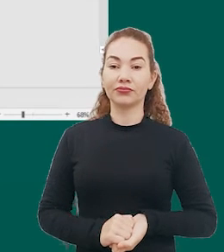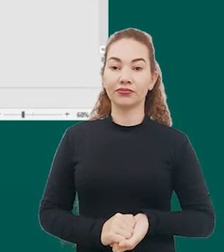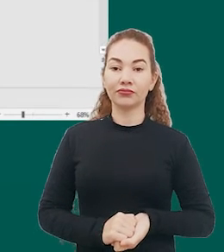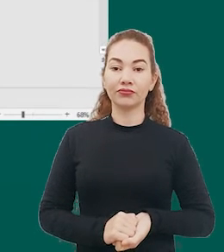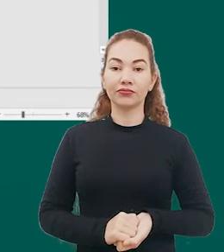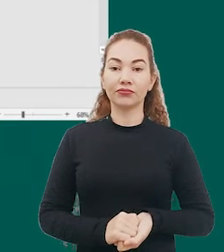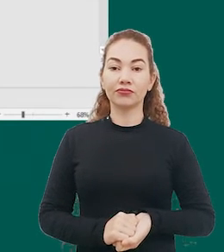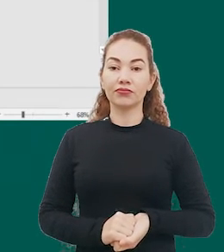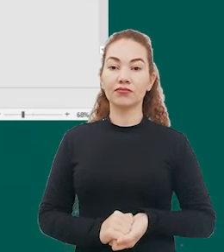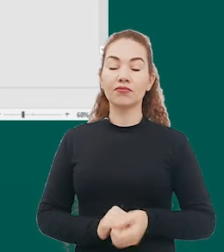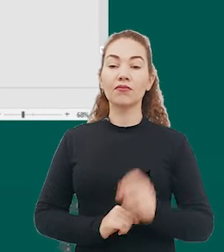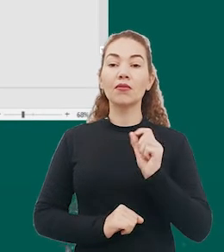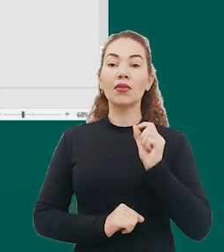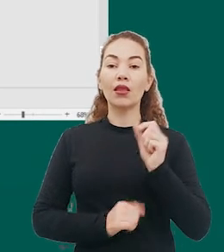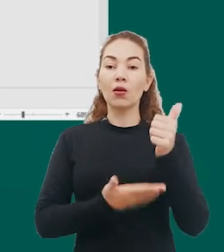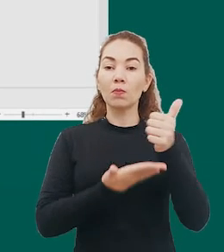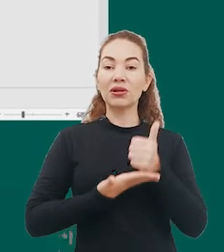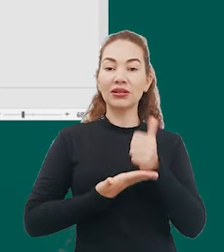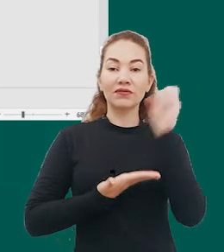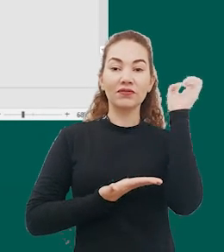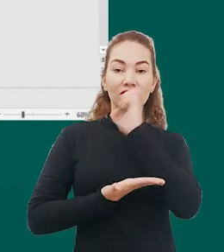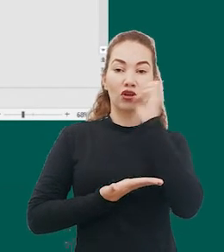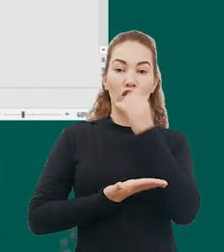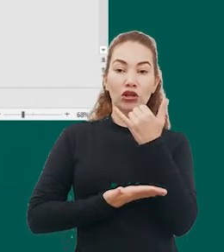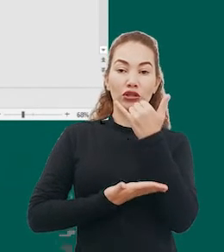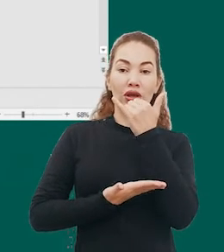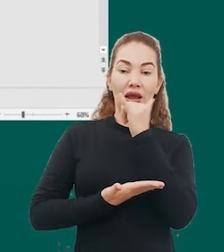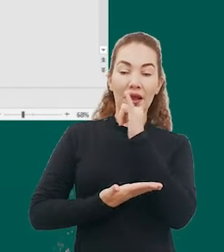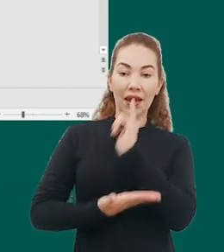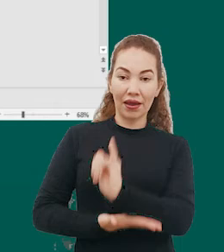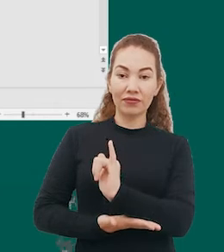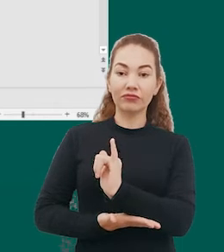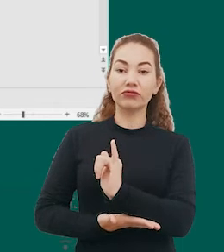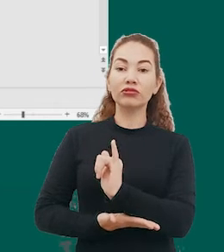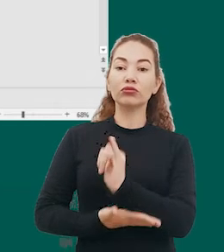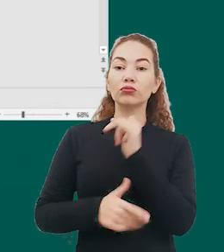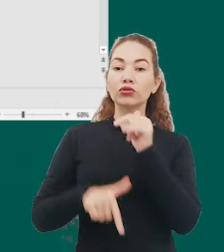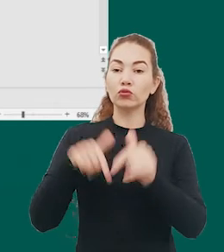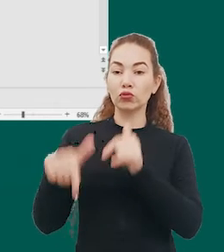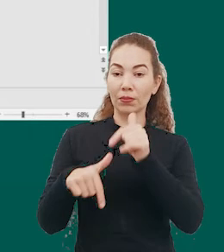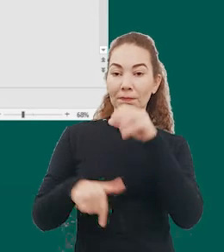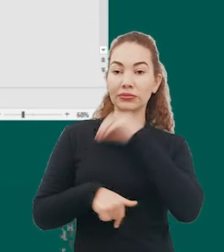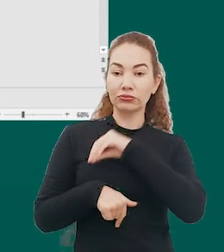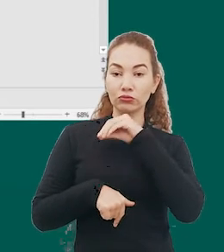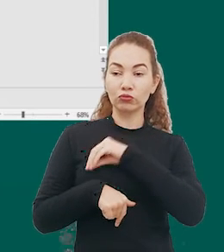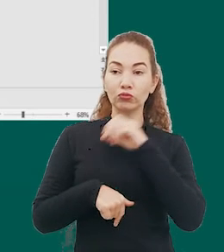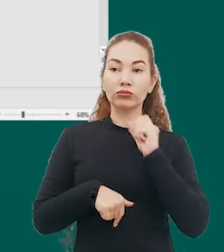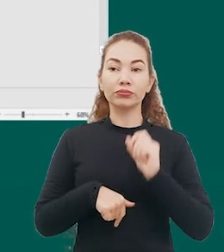O benefício emergencial de prevenção do emprego e renda,